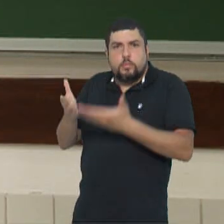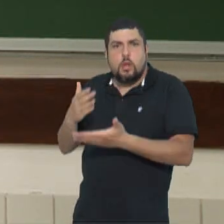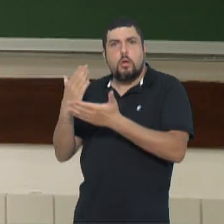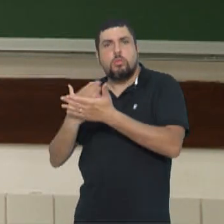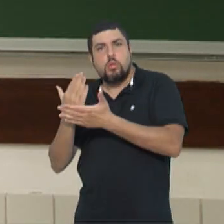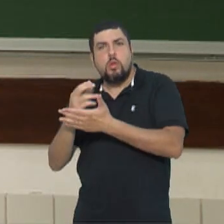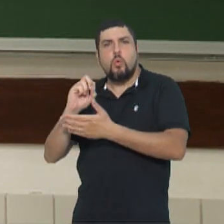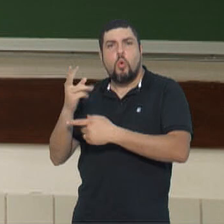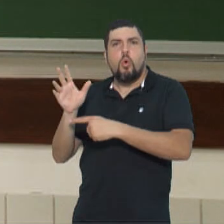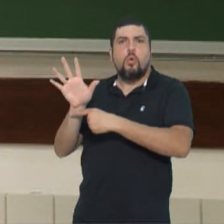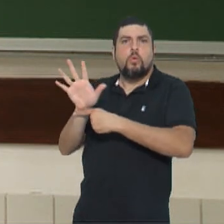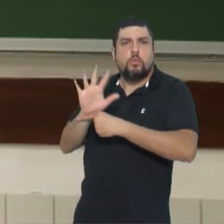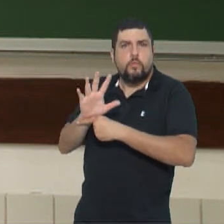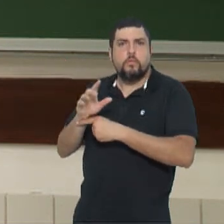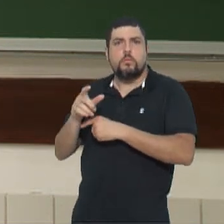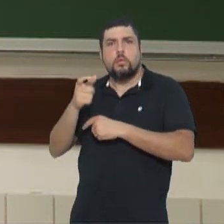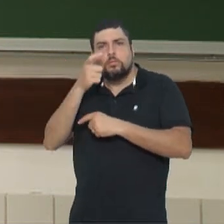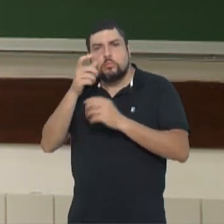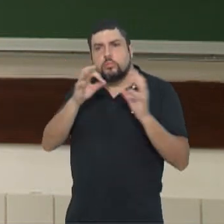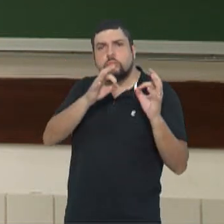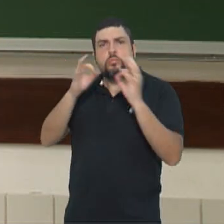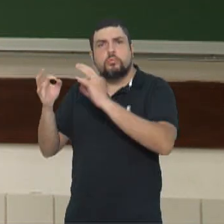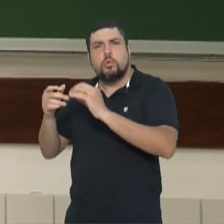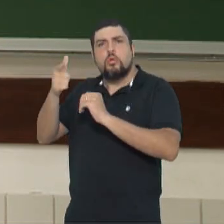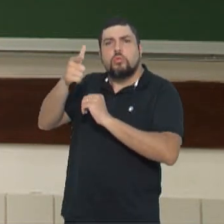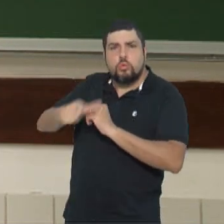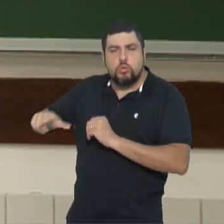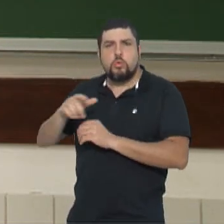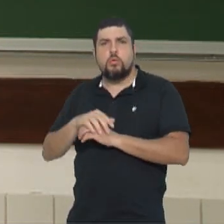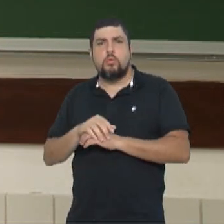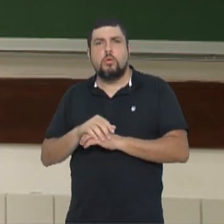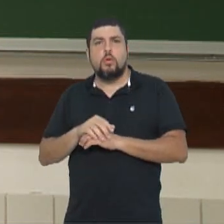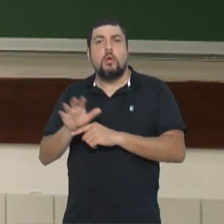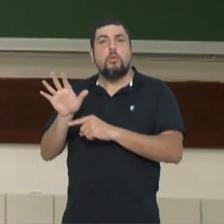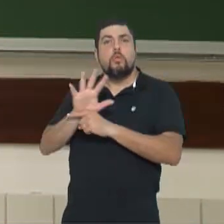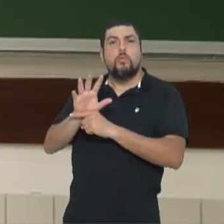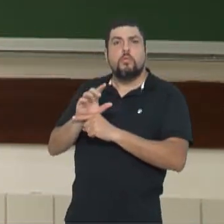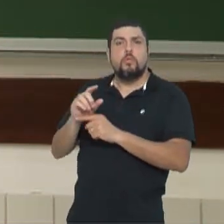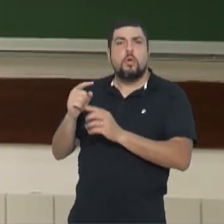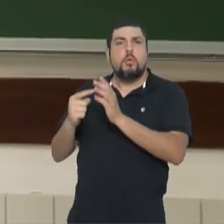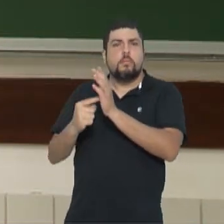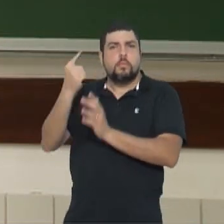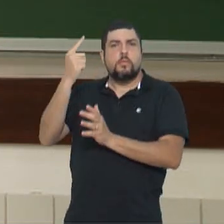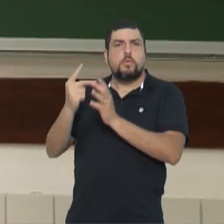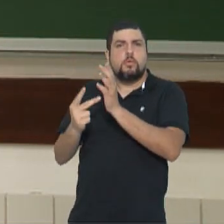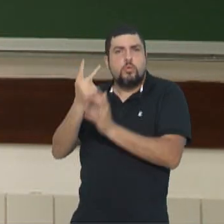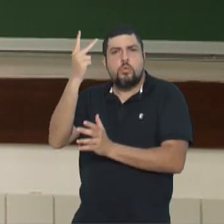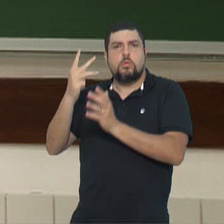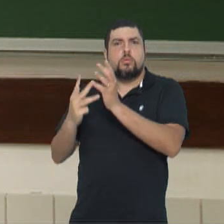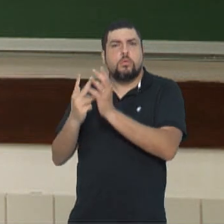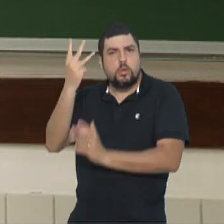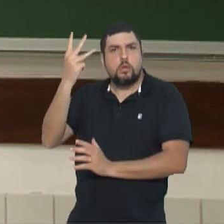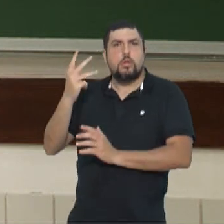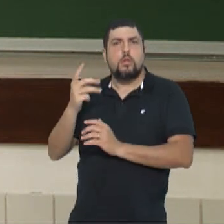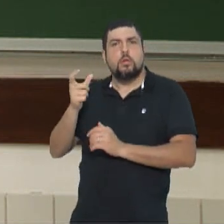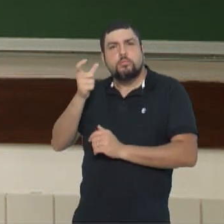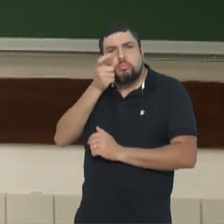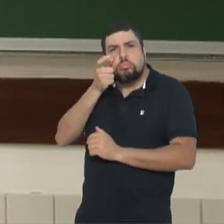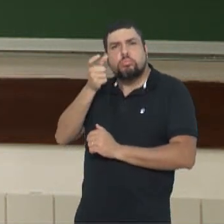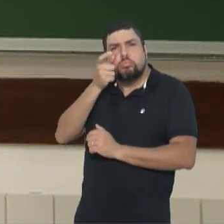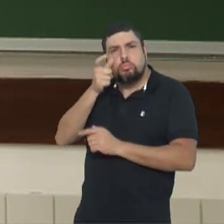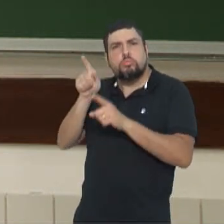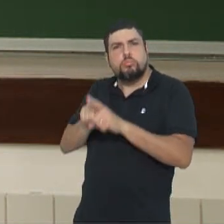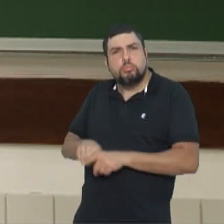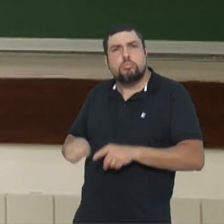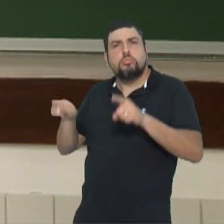vamos assistir de novo. De repente você vai assistir, é um filme, você assiste uma vez, assiste duas, volta em alguma cena. Por quê? Porque você precisa